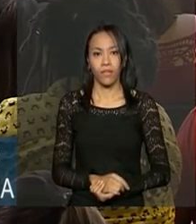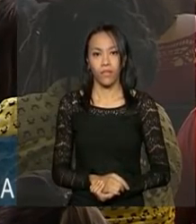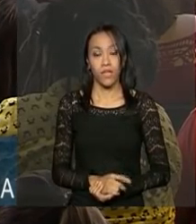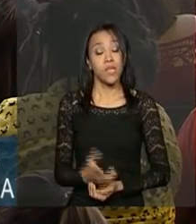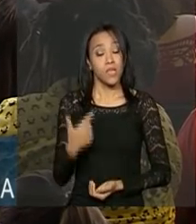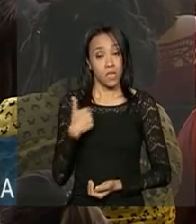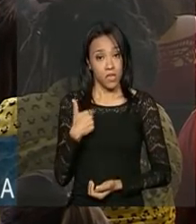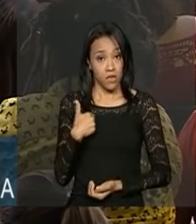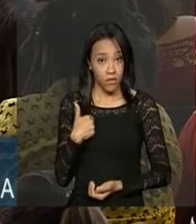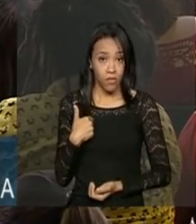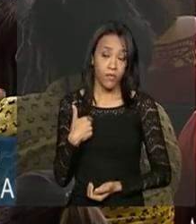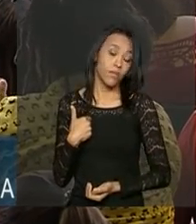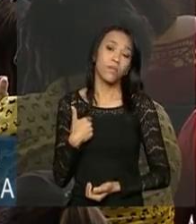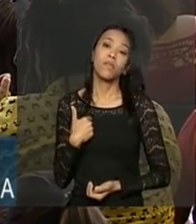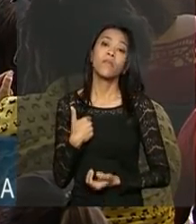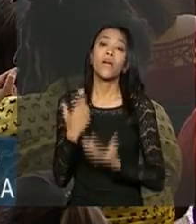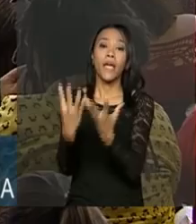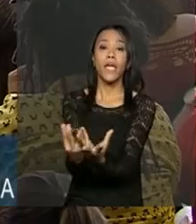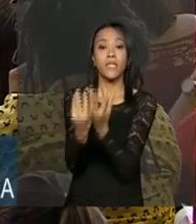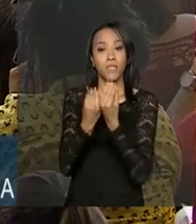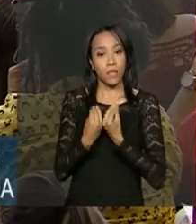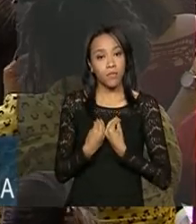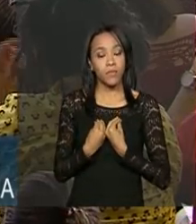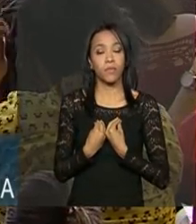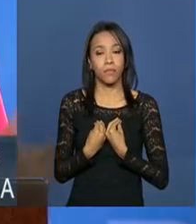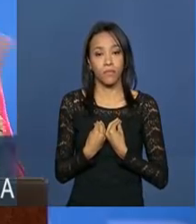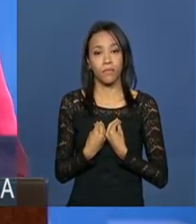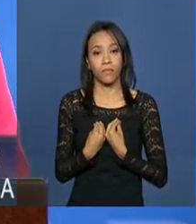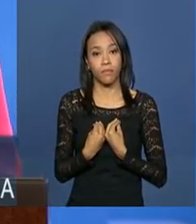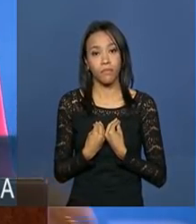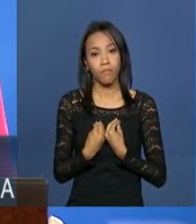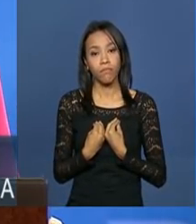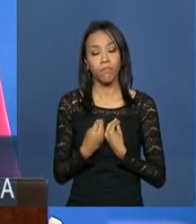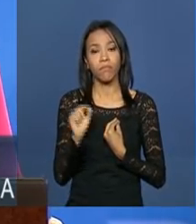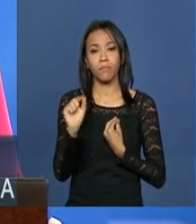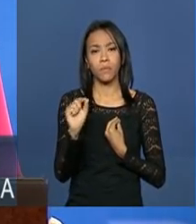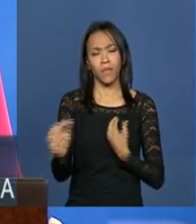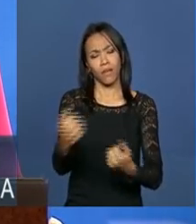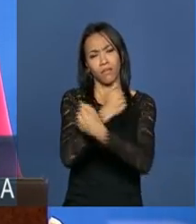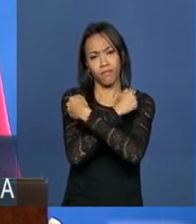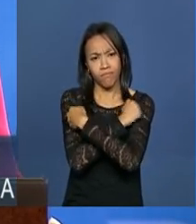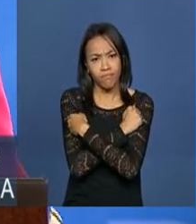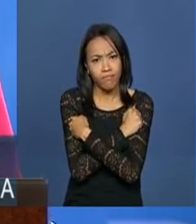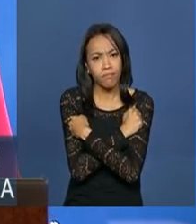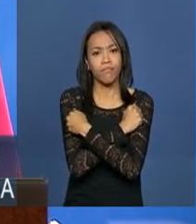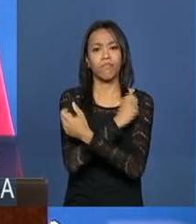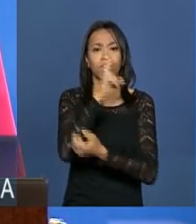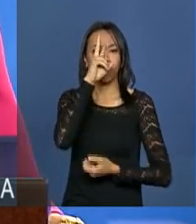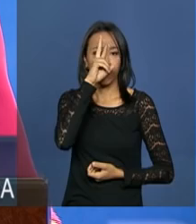E eu recebi, eu recebi simbólicos fortes abraços